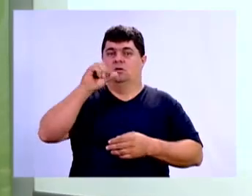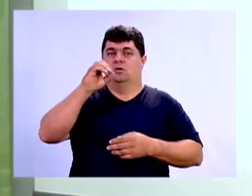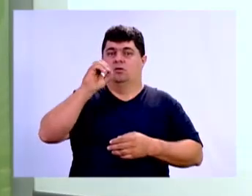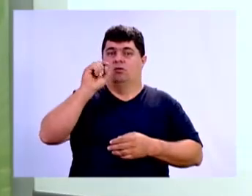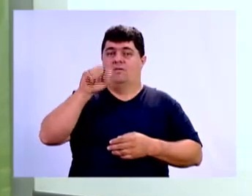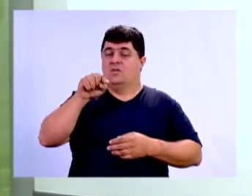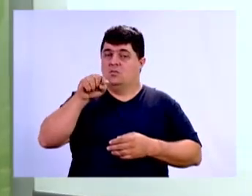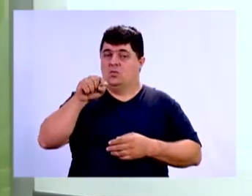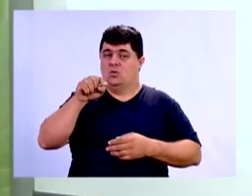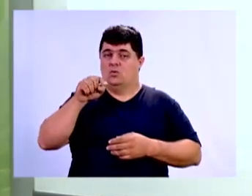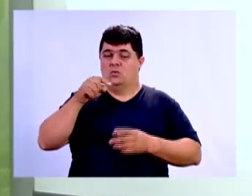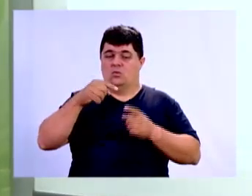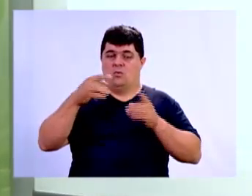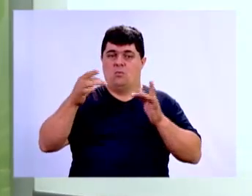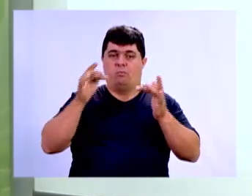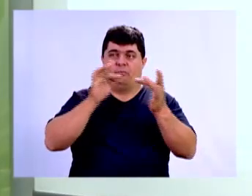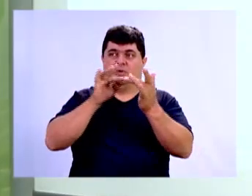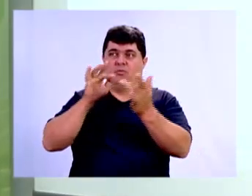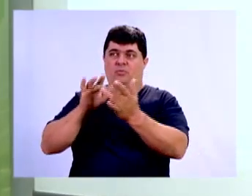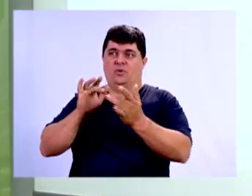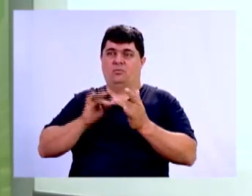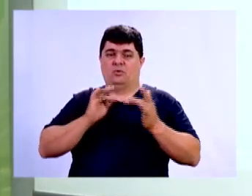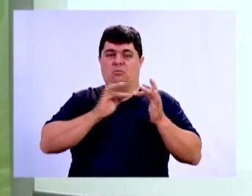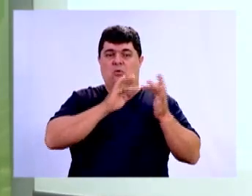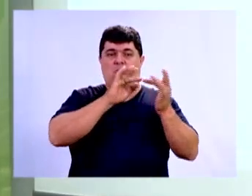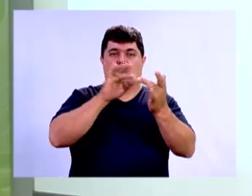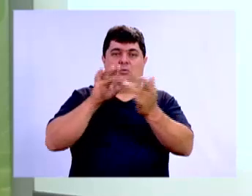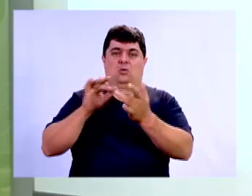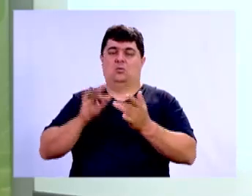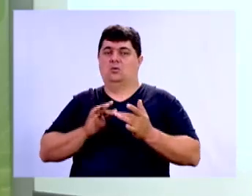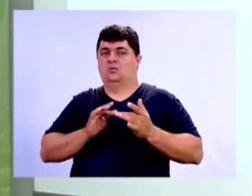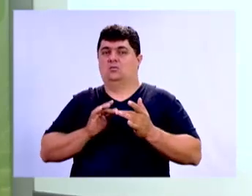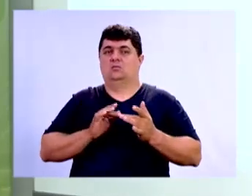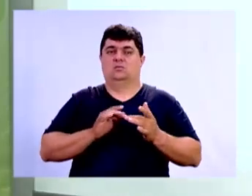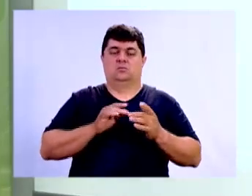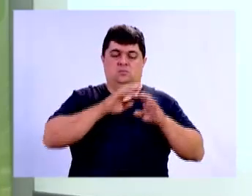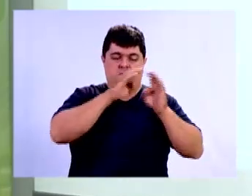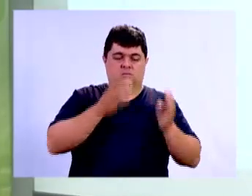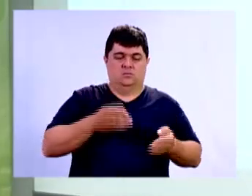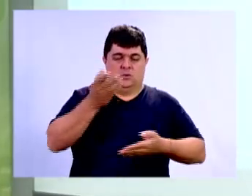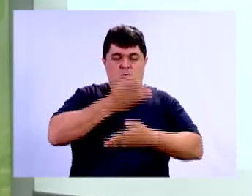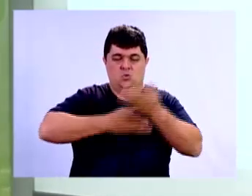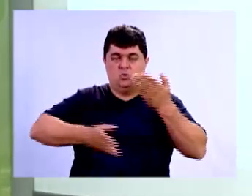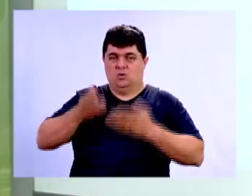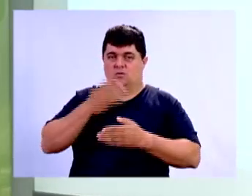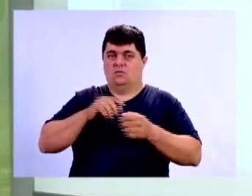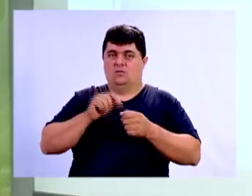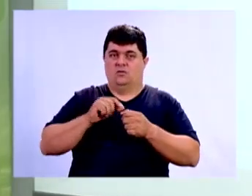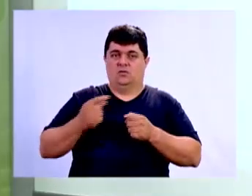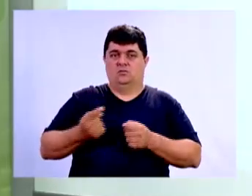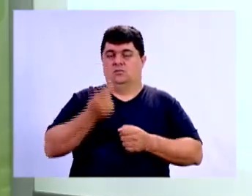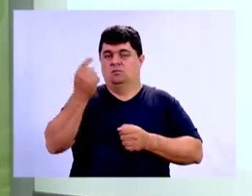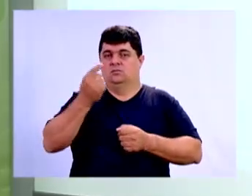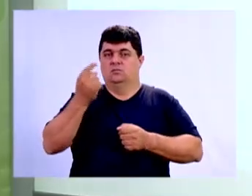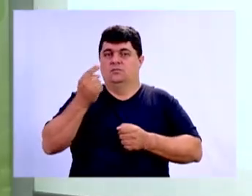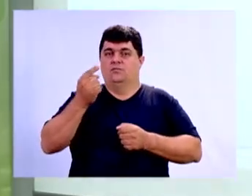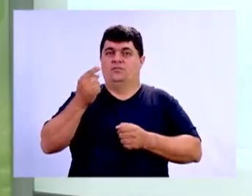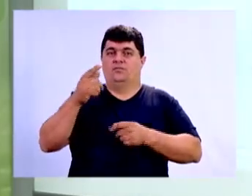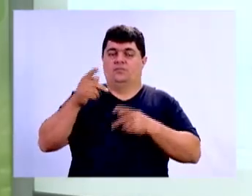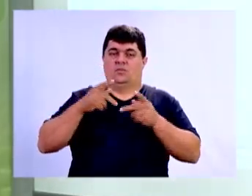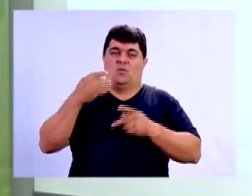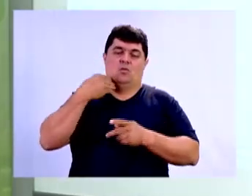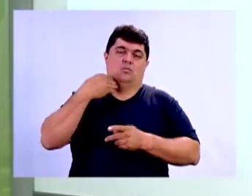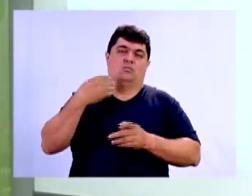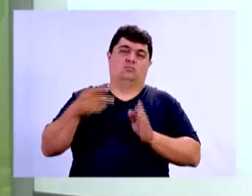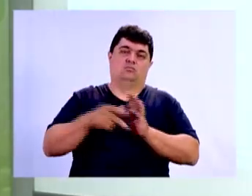mil nós. Né? 90 mil computadores interligados para desenvolver uma parte do projeto do banco,